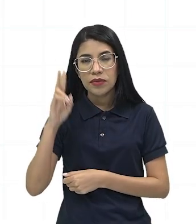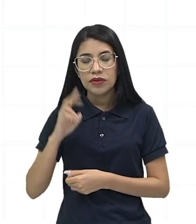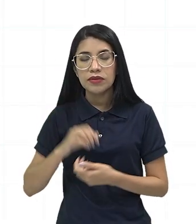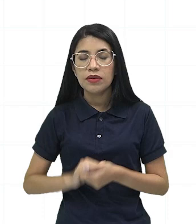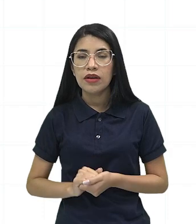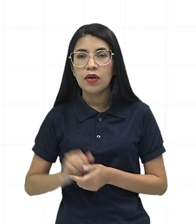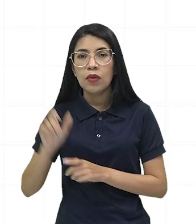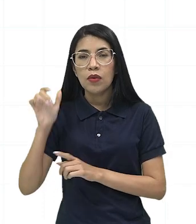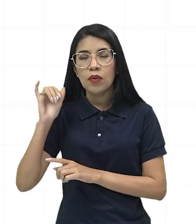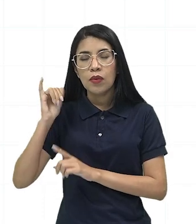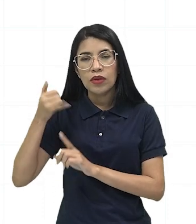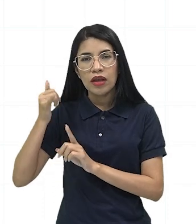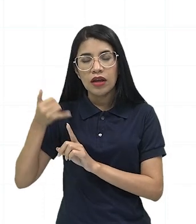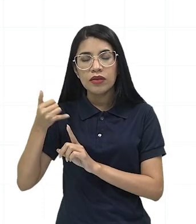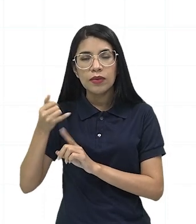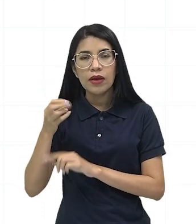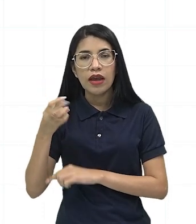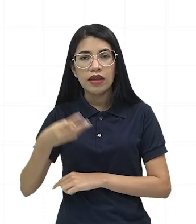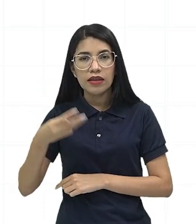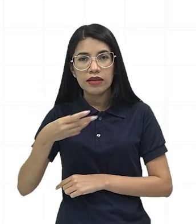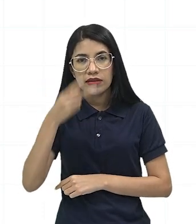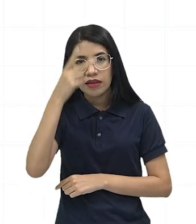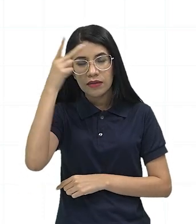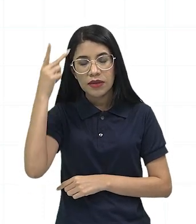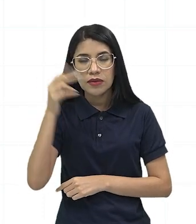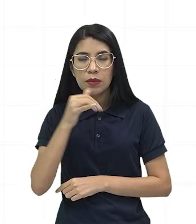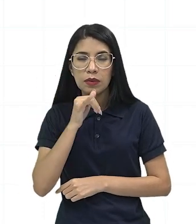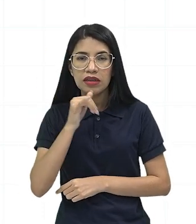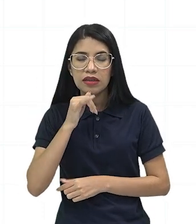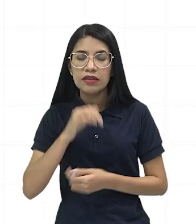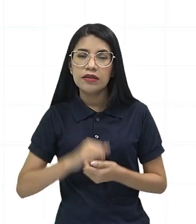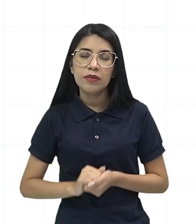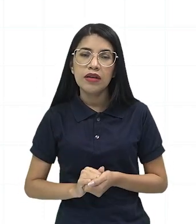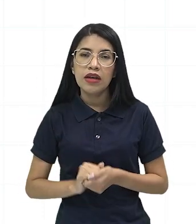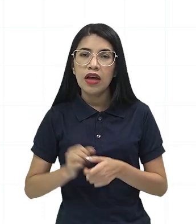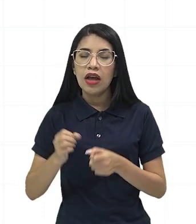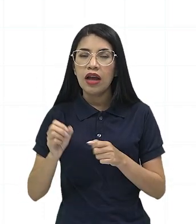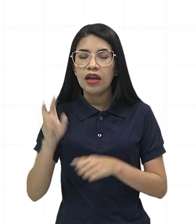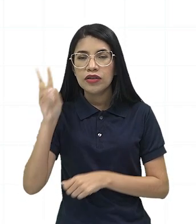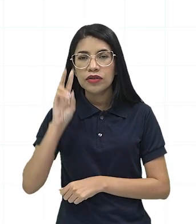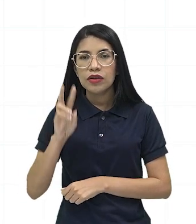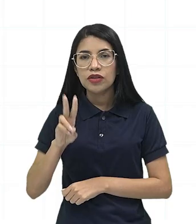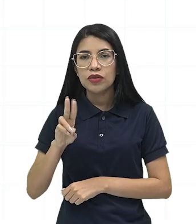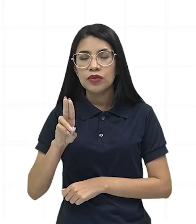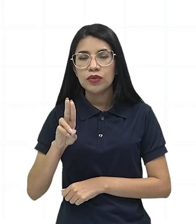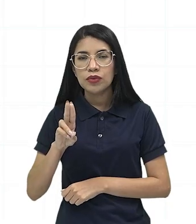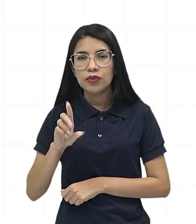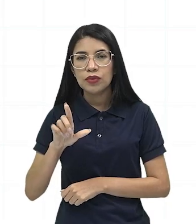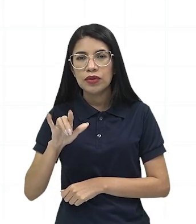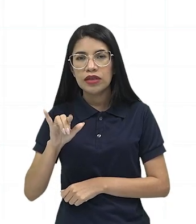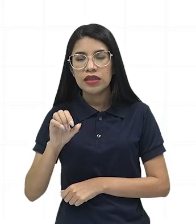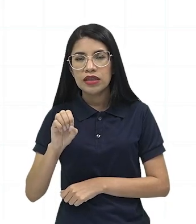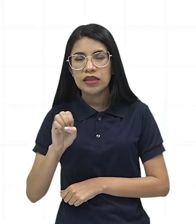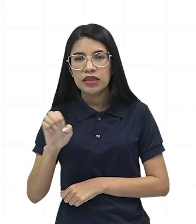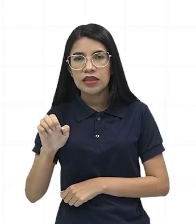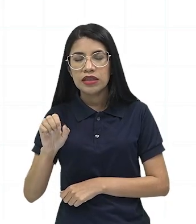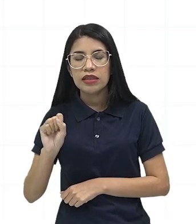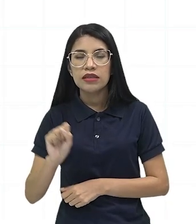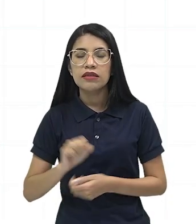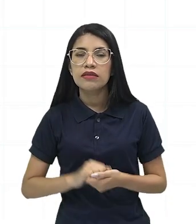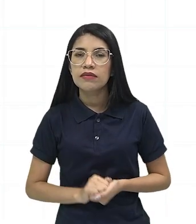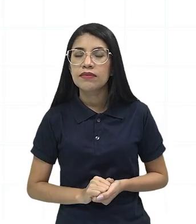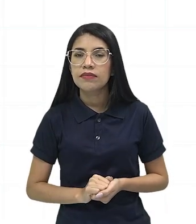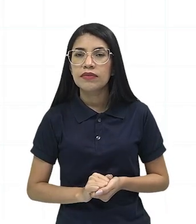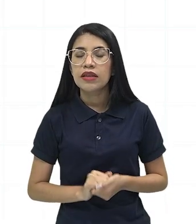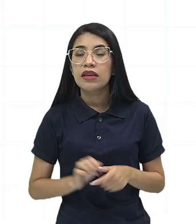pessoa, conta, por exemplo, os feitos de Ulisses, lá na Odisseia, quando ele tentando voltar para sua terra em Ítaca. Ele também